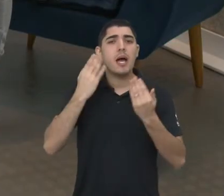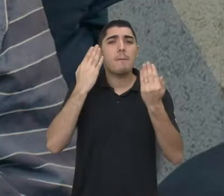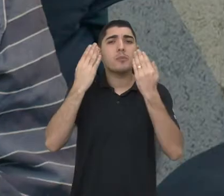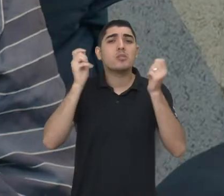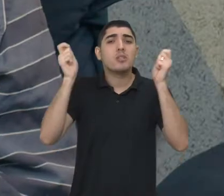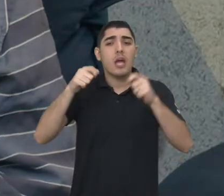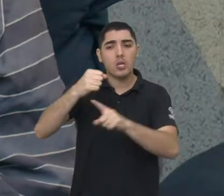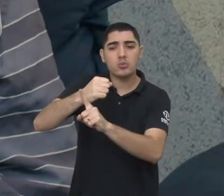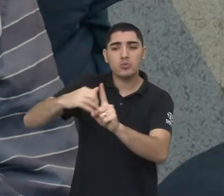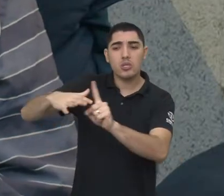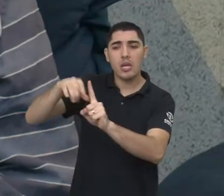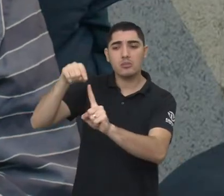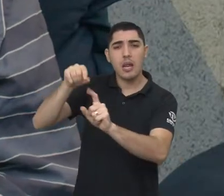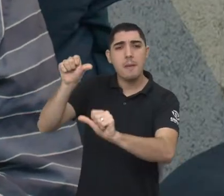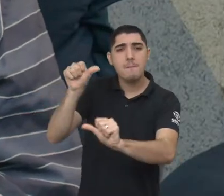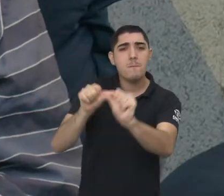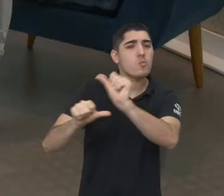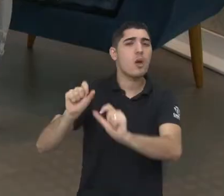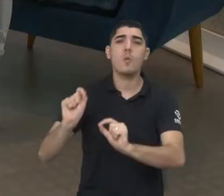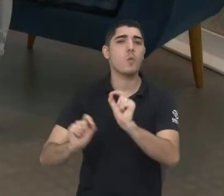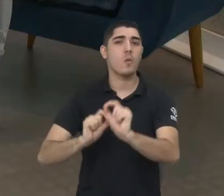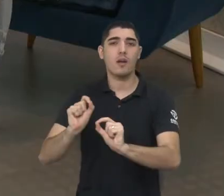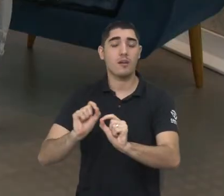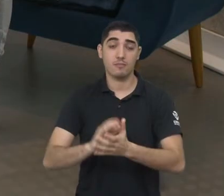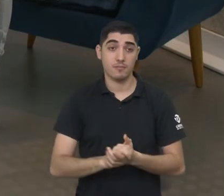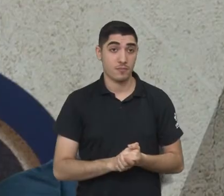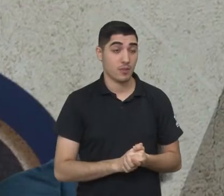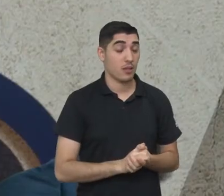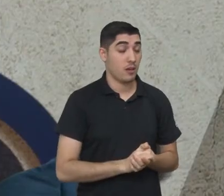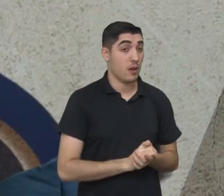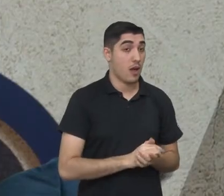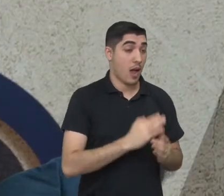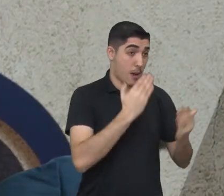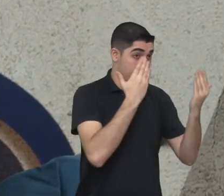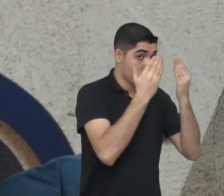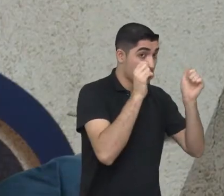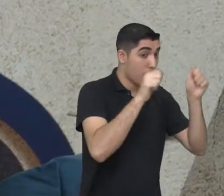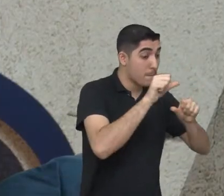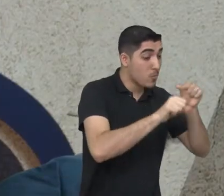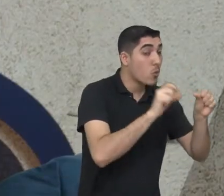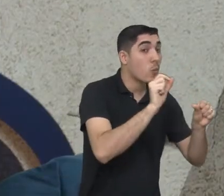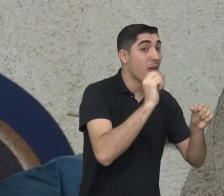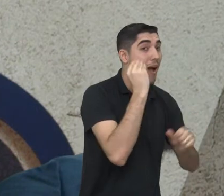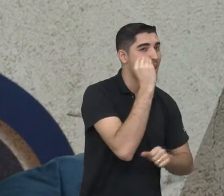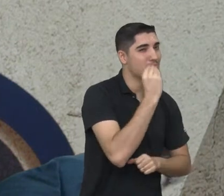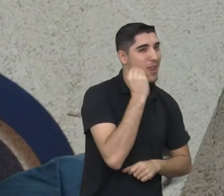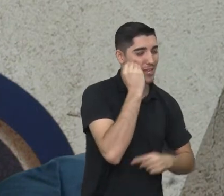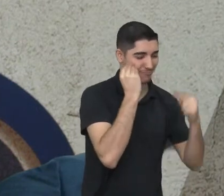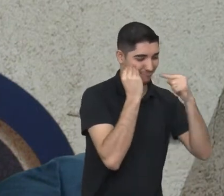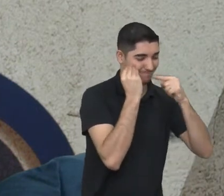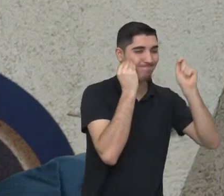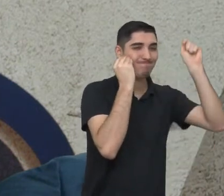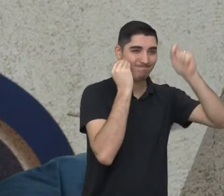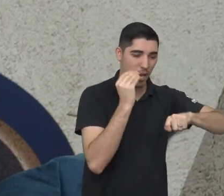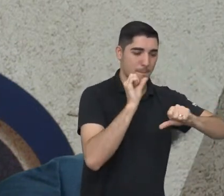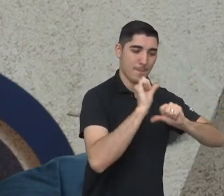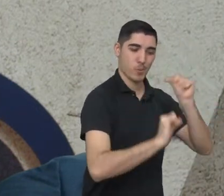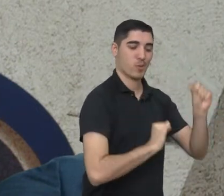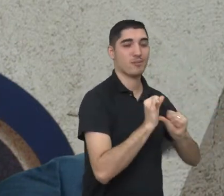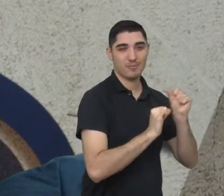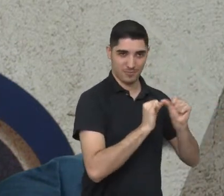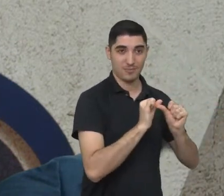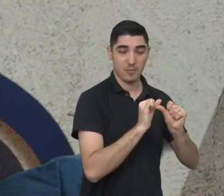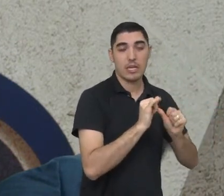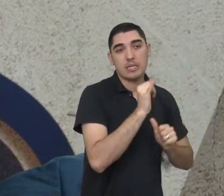transformar na sociedade? Sim, a psicologia transforma a nossa experiência. Através do meu contato com a